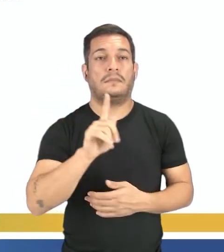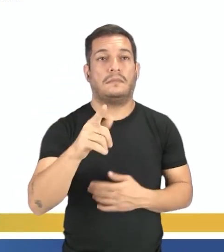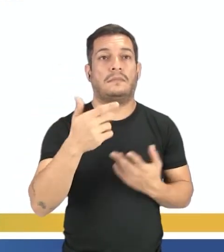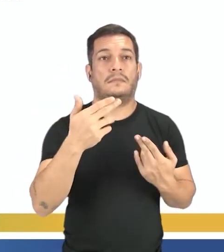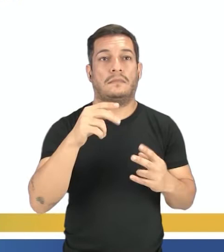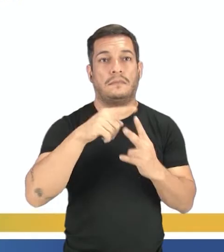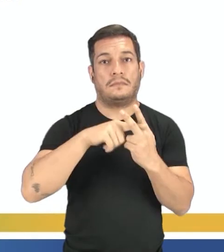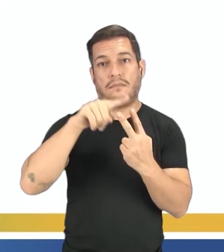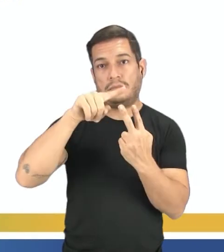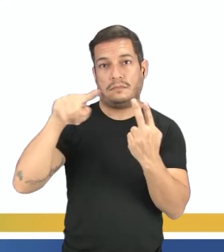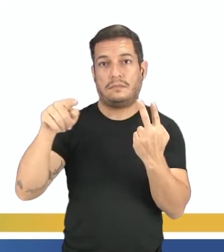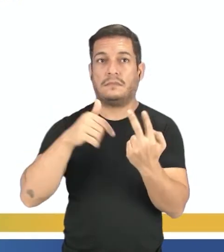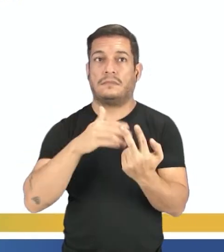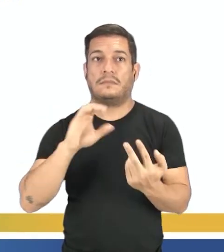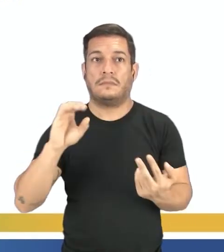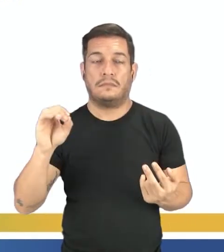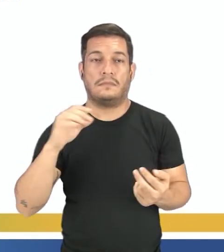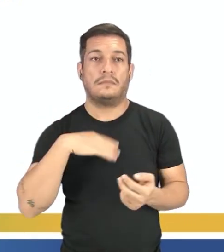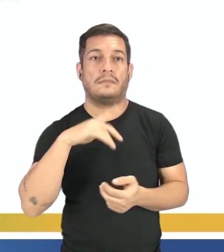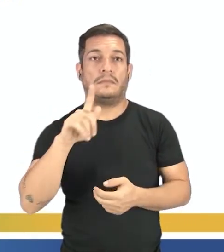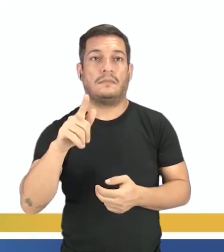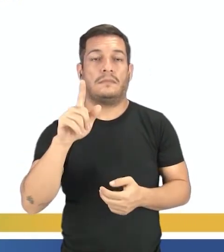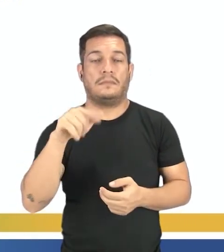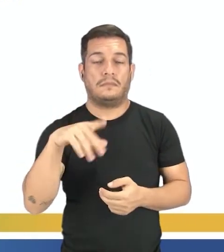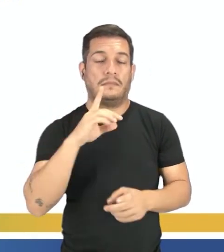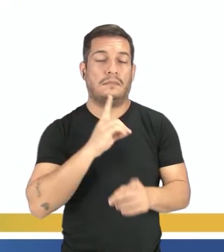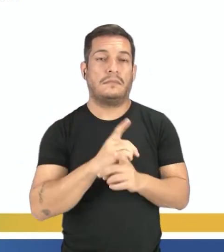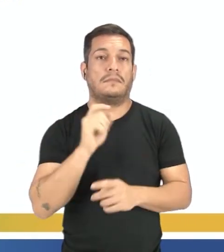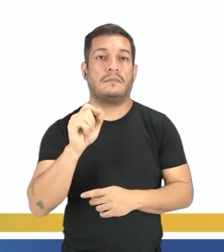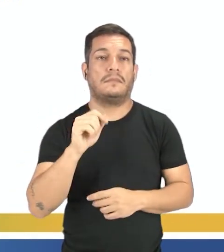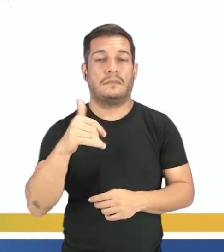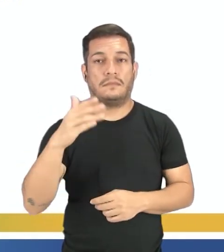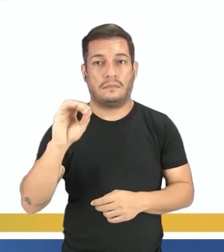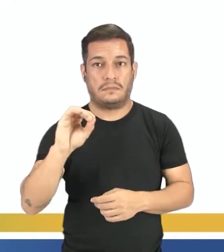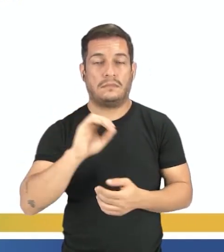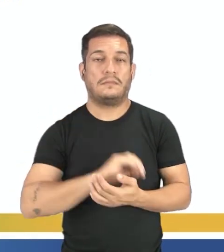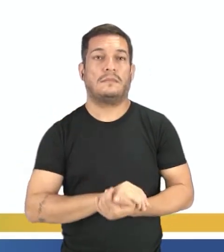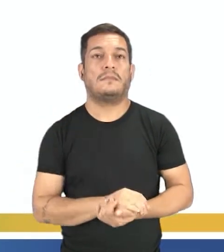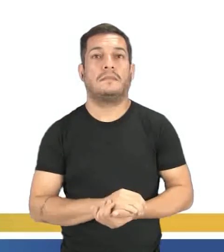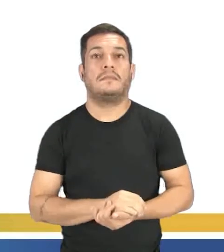a raiz de 100. Nós temos que o G que foi encontrado é igual a 10.